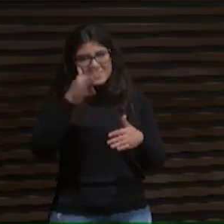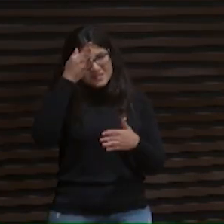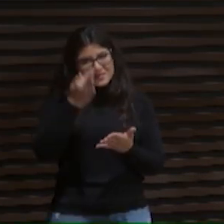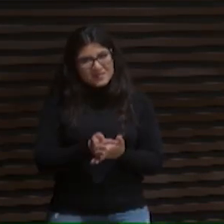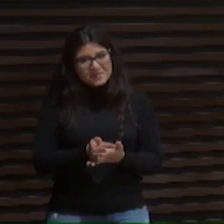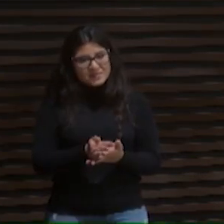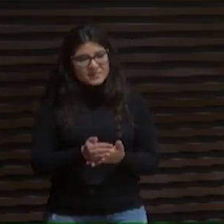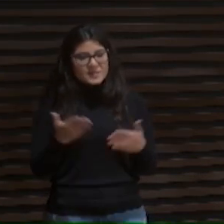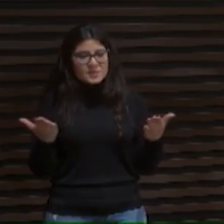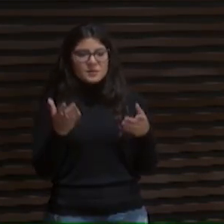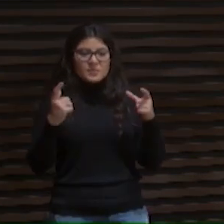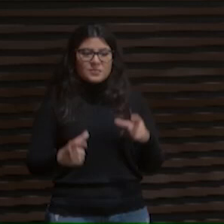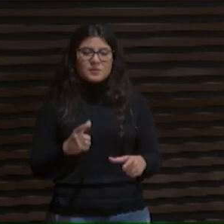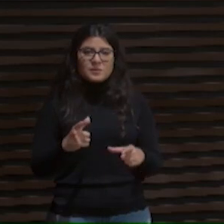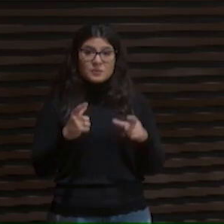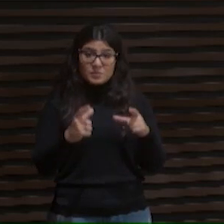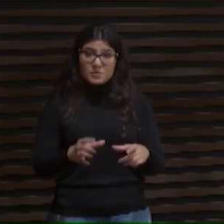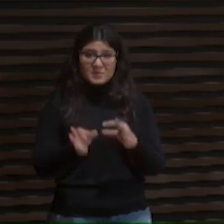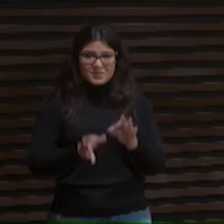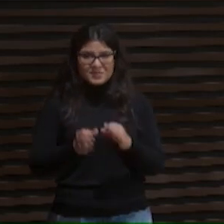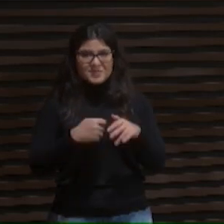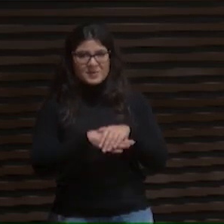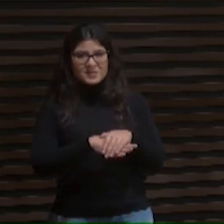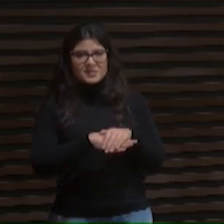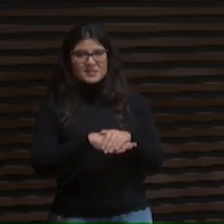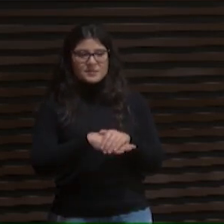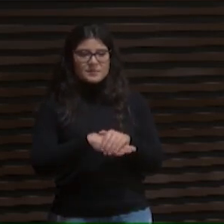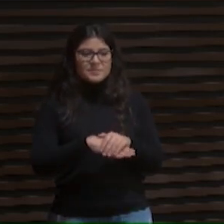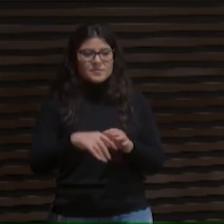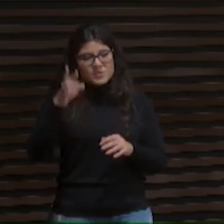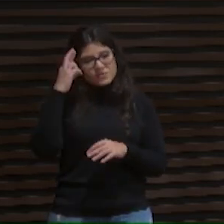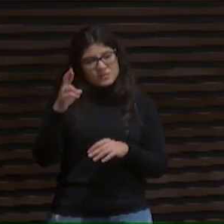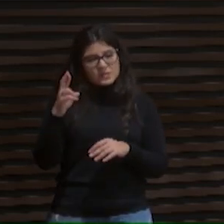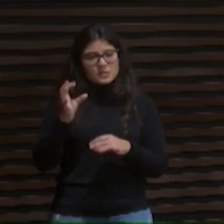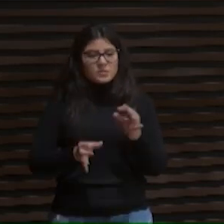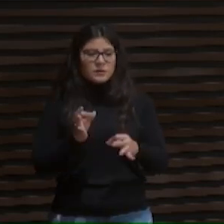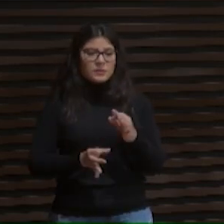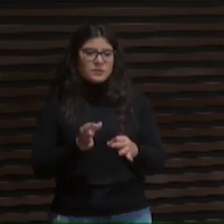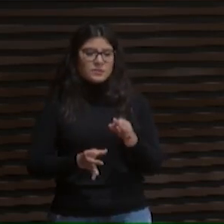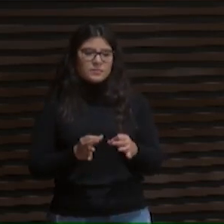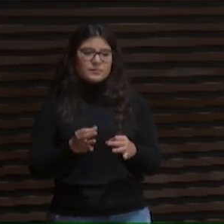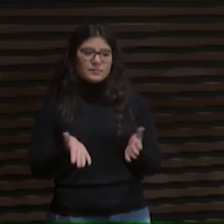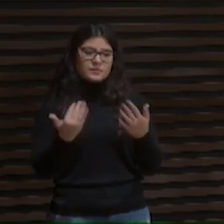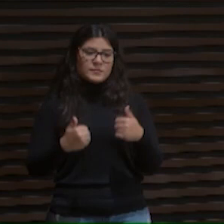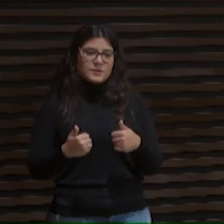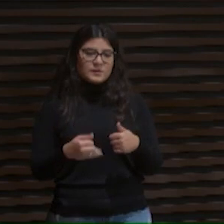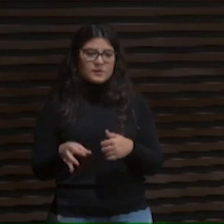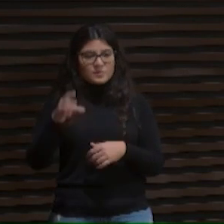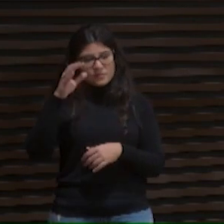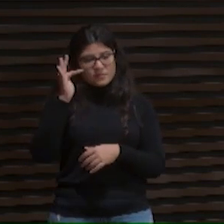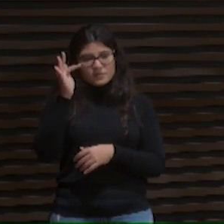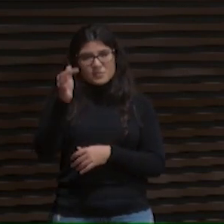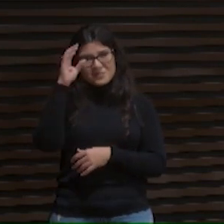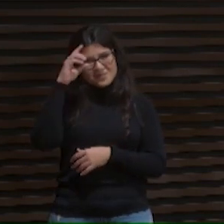Agora a coroa da justiça me está guardada, a qual o Senhor reto juiz me dará naquele dia. E